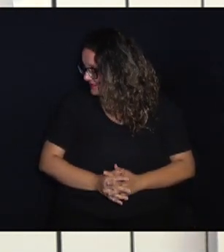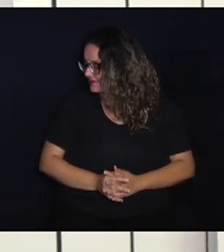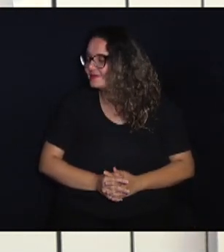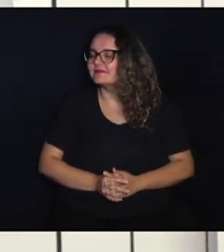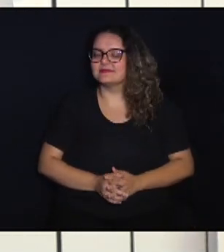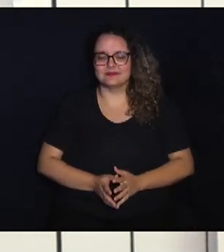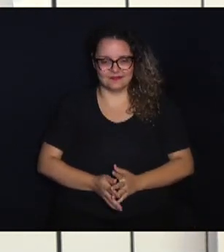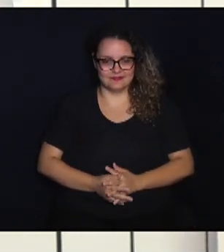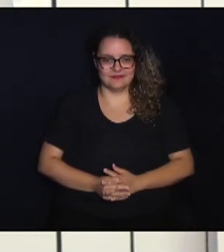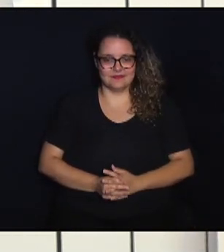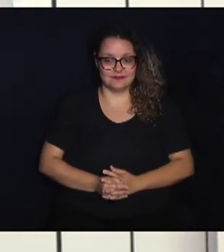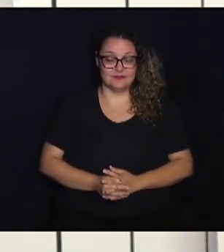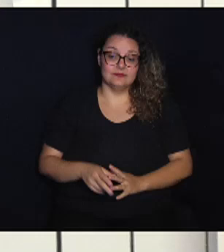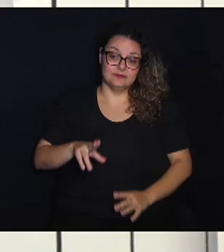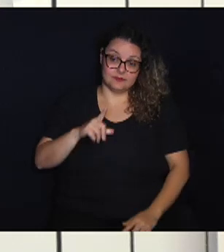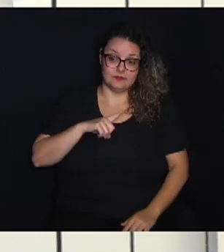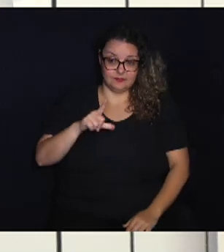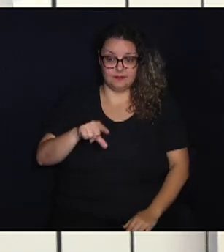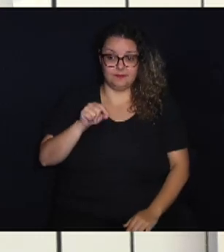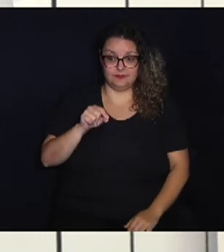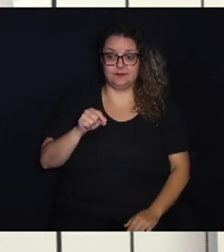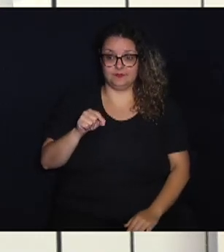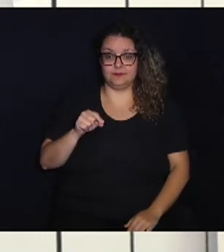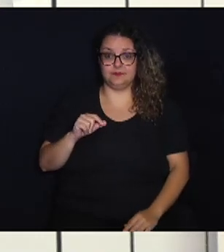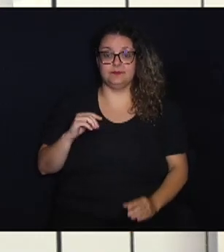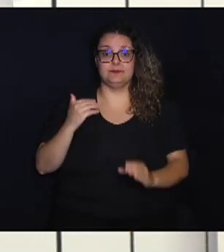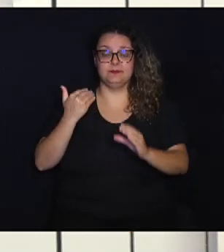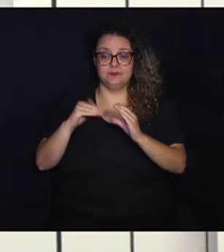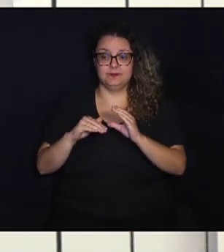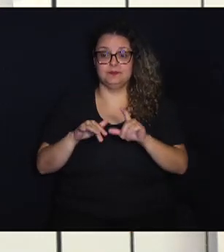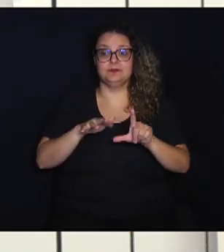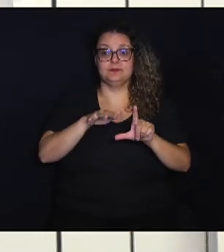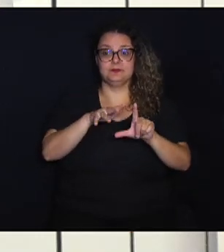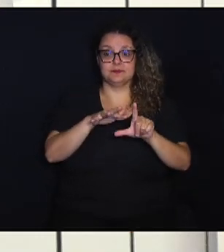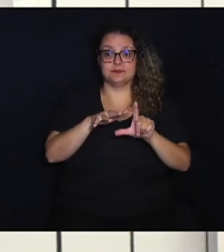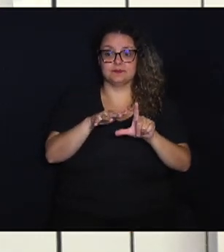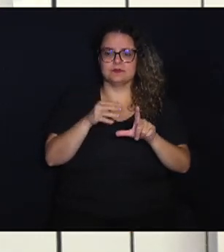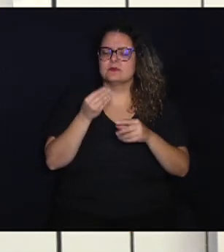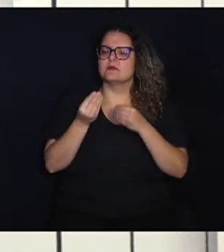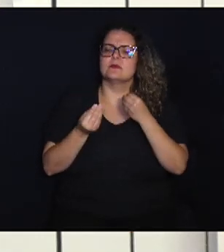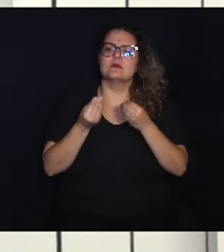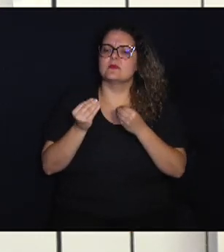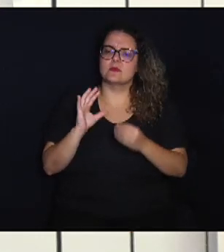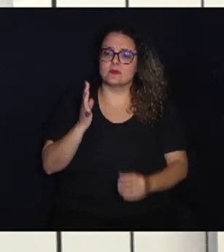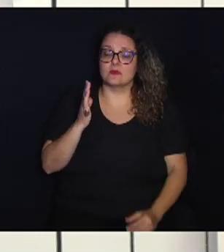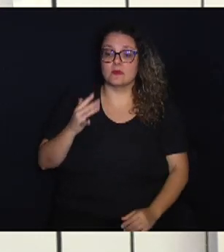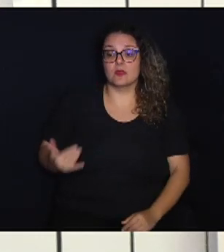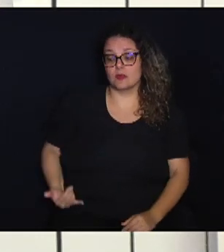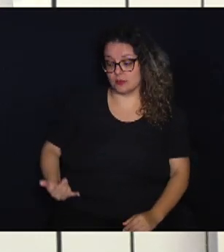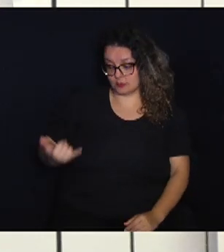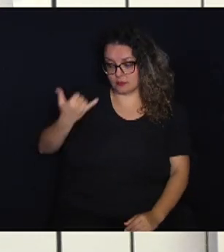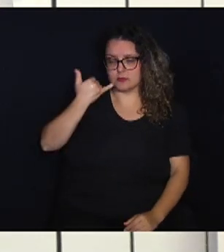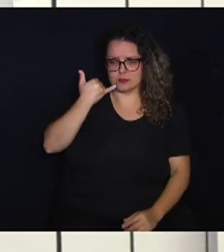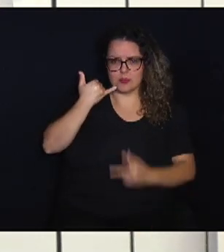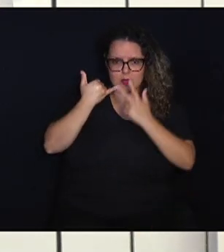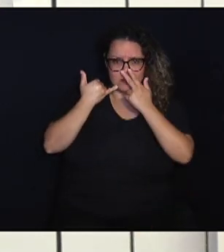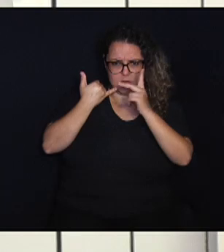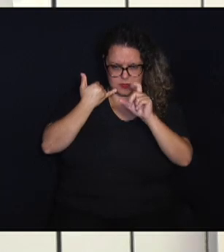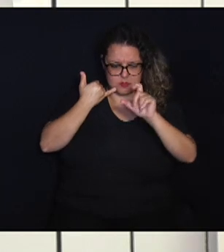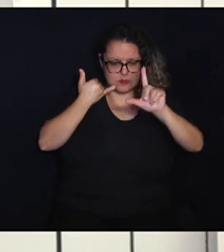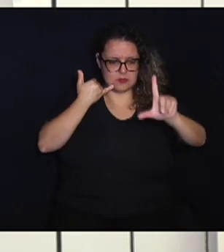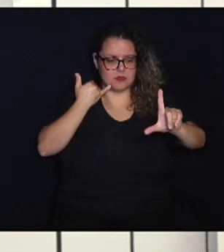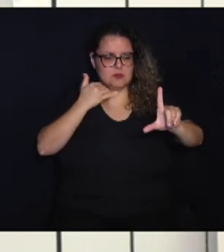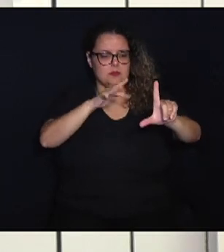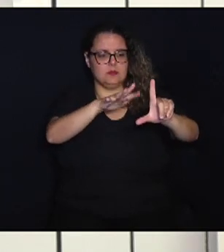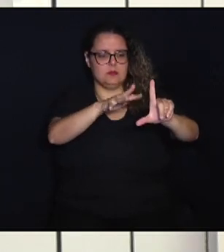978293776. Ou você tem a opção de enviar esta mensagem pelo nosso QR Code, com a câmera do seu celular apontada aqui, ó.